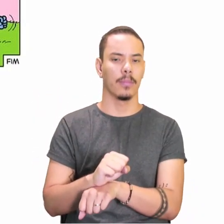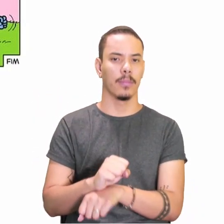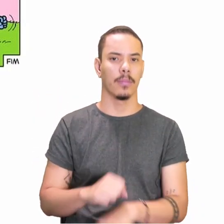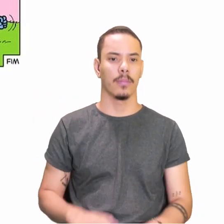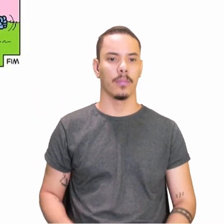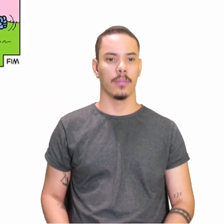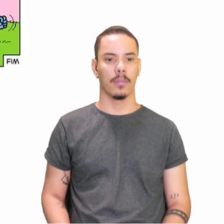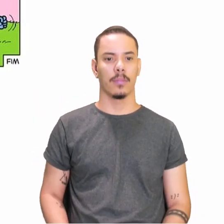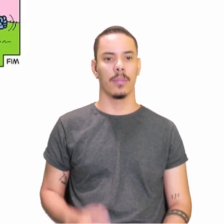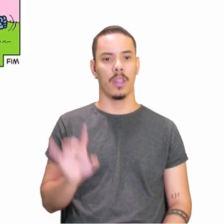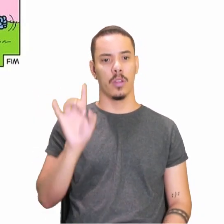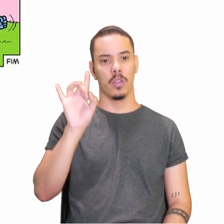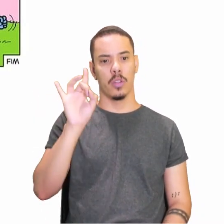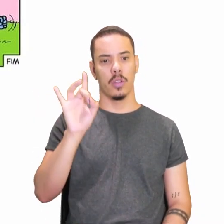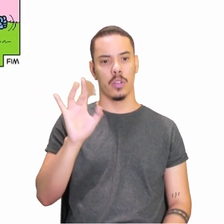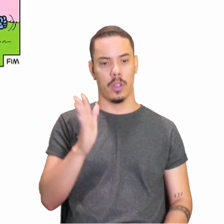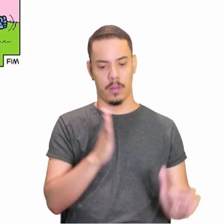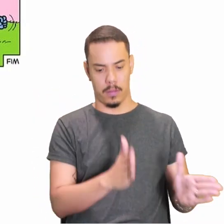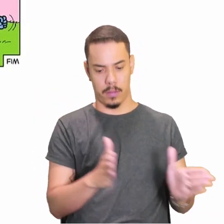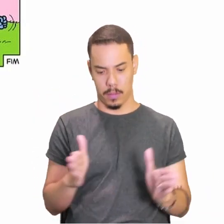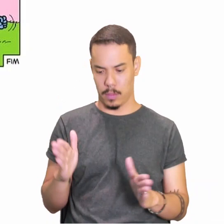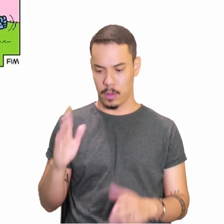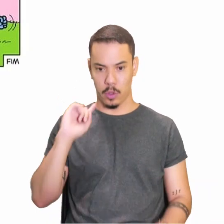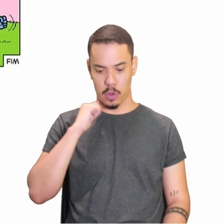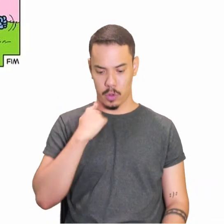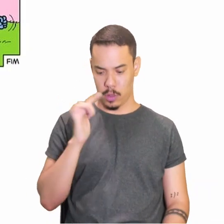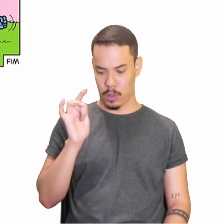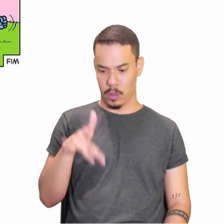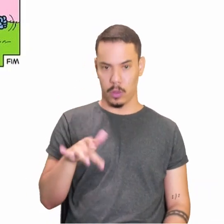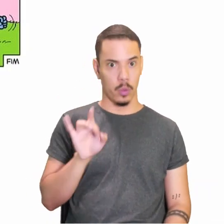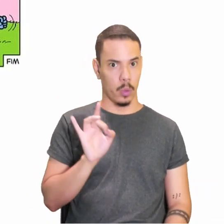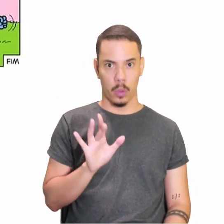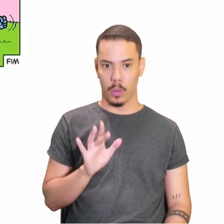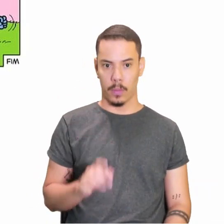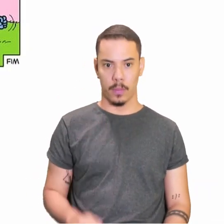Eu só ia jogar a embalagem vazia no lixo.